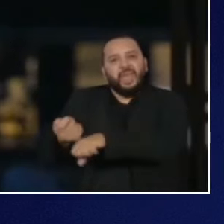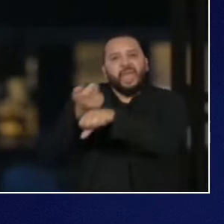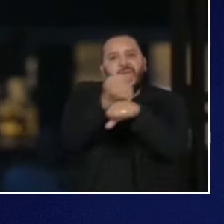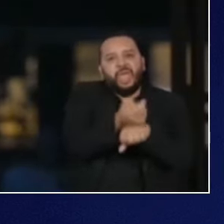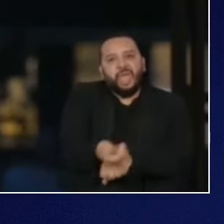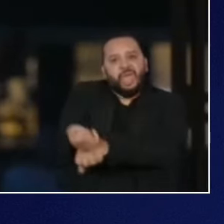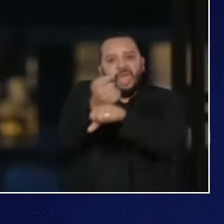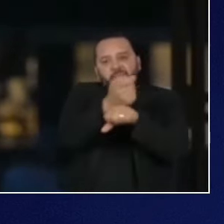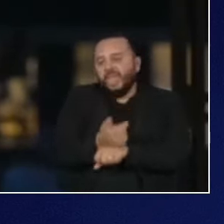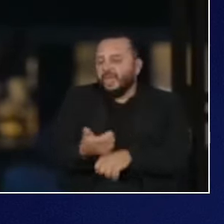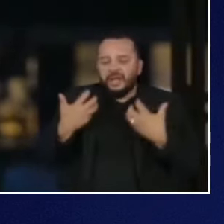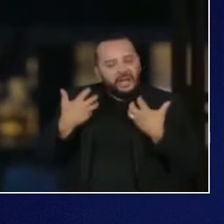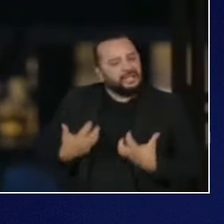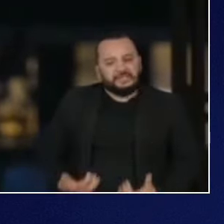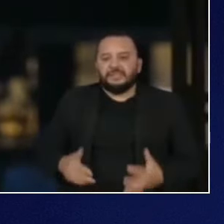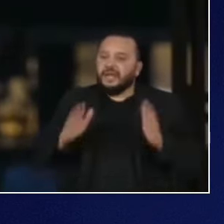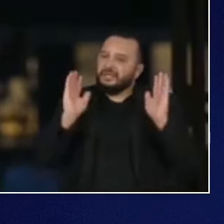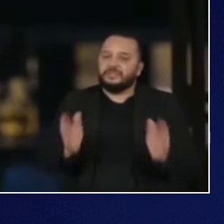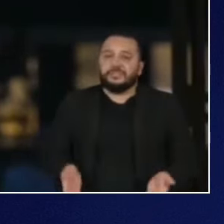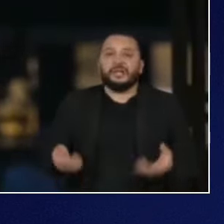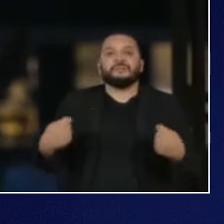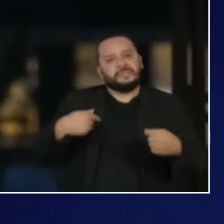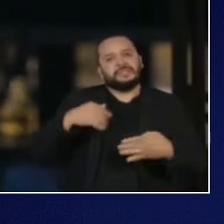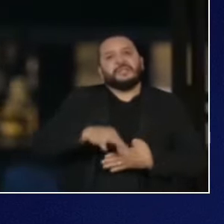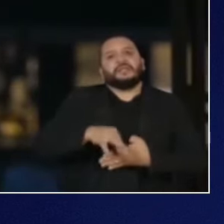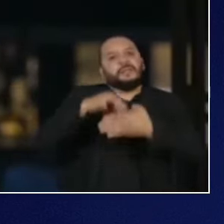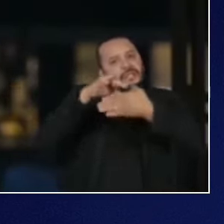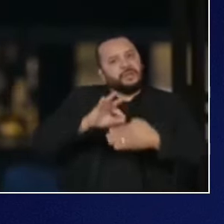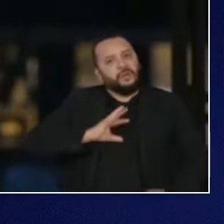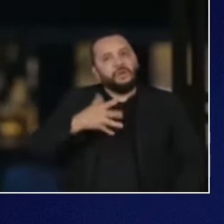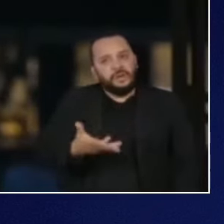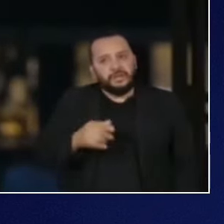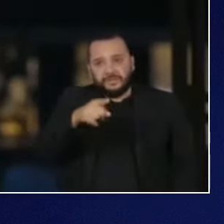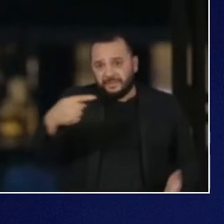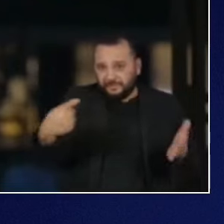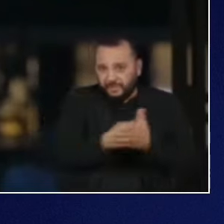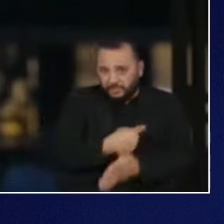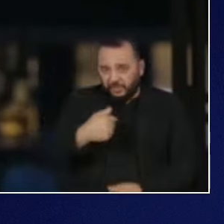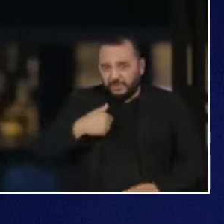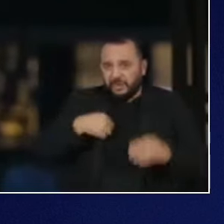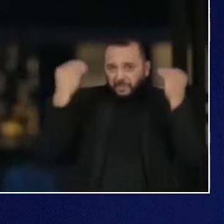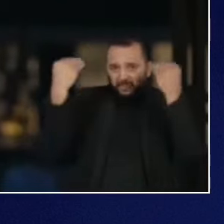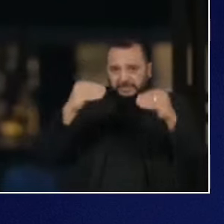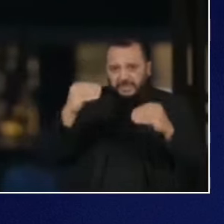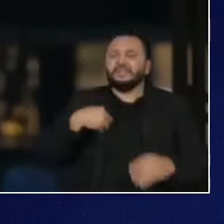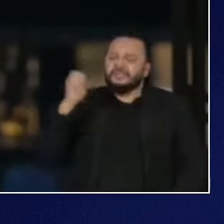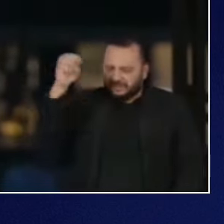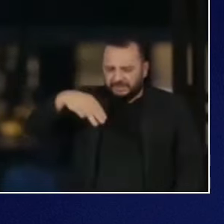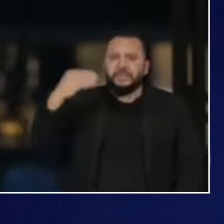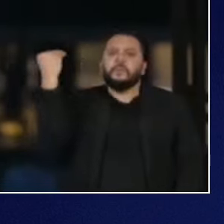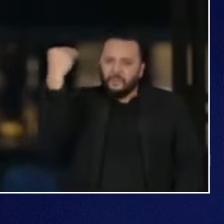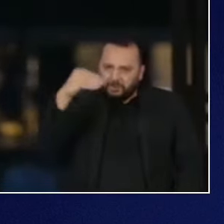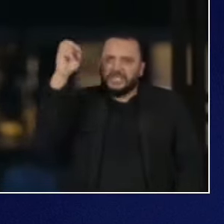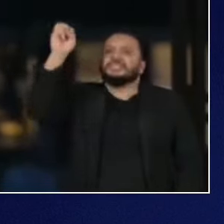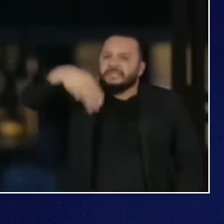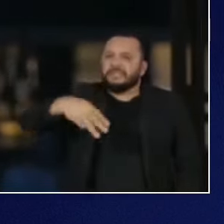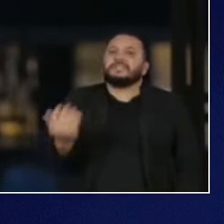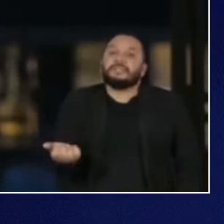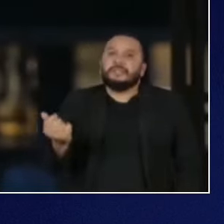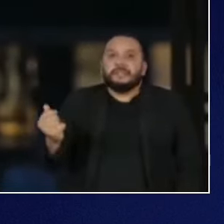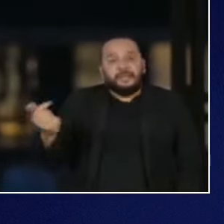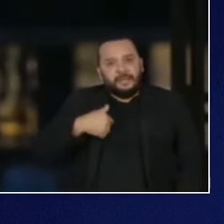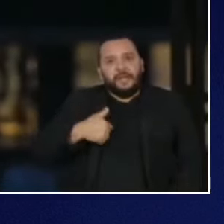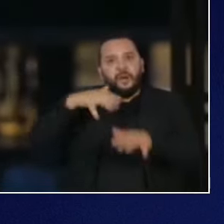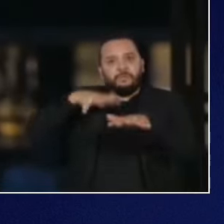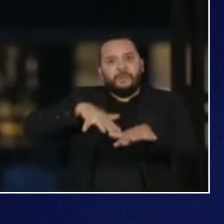grande verdade a gente precisa de líderes com coragem você perguntou se eu postei ou não Lógico que eu postei aliás eu cheguei na